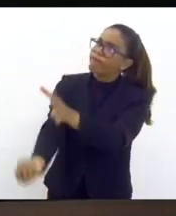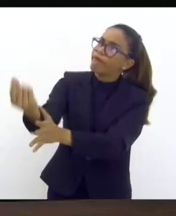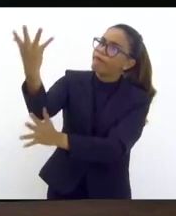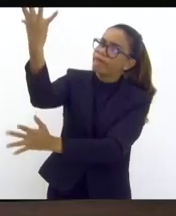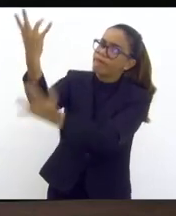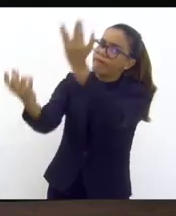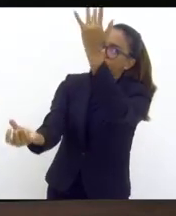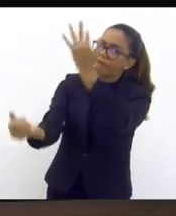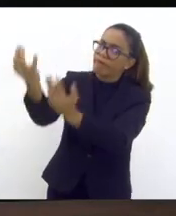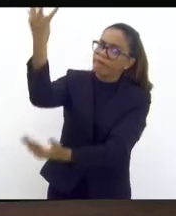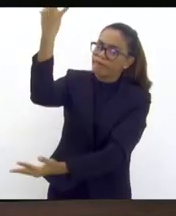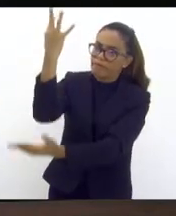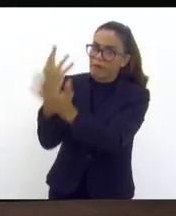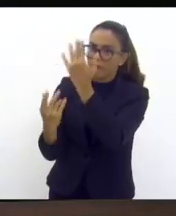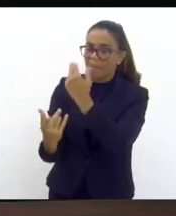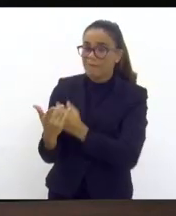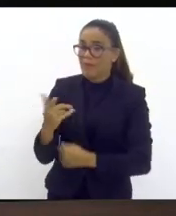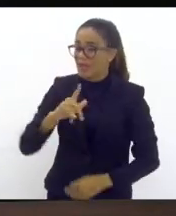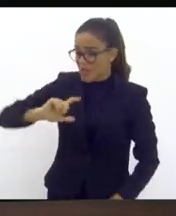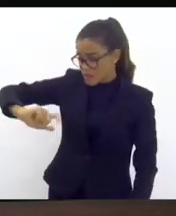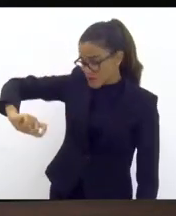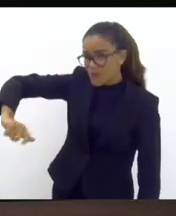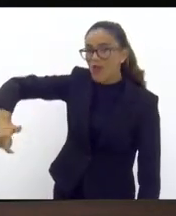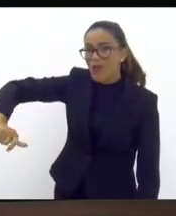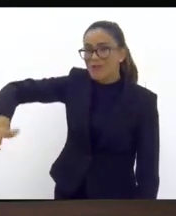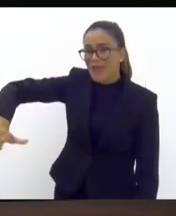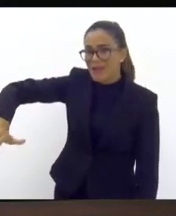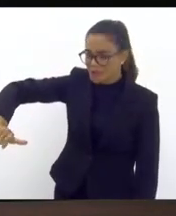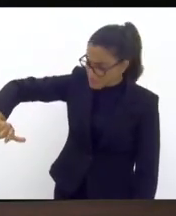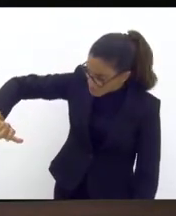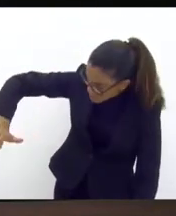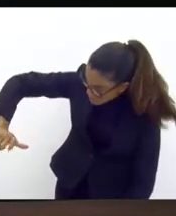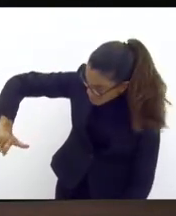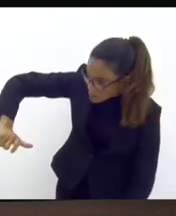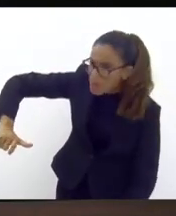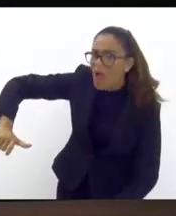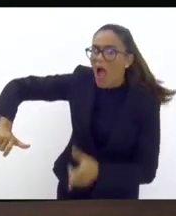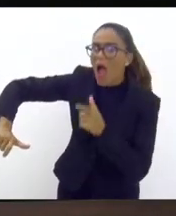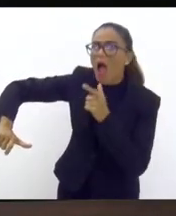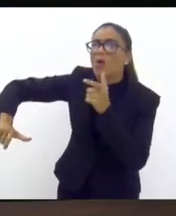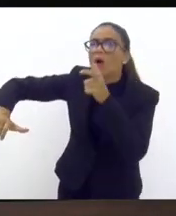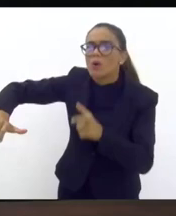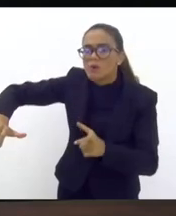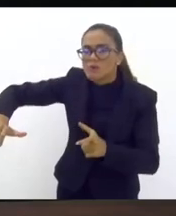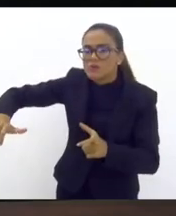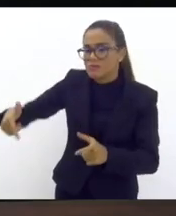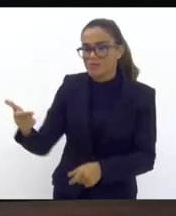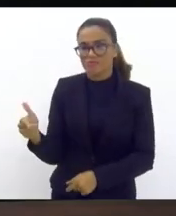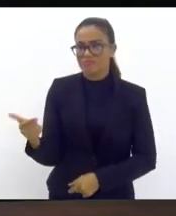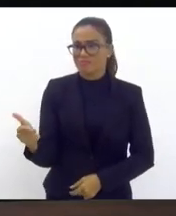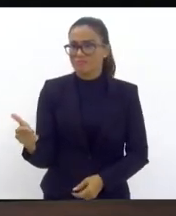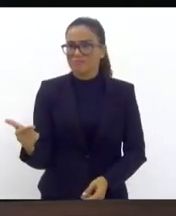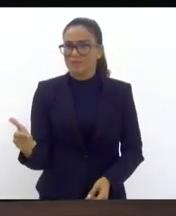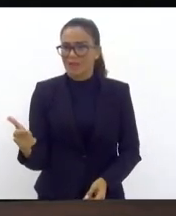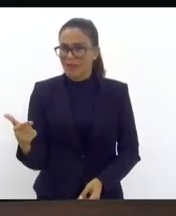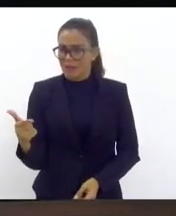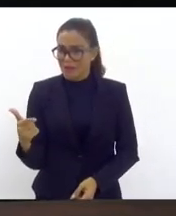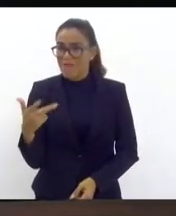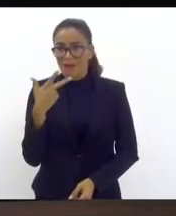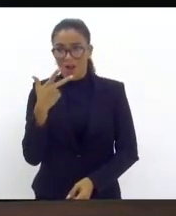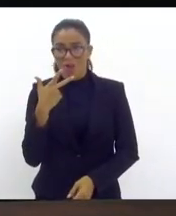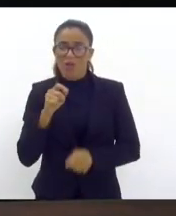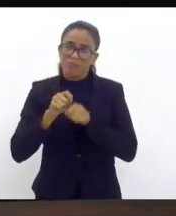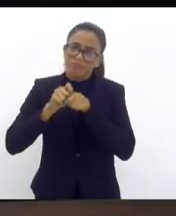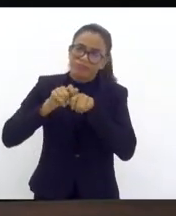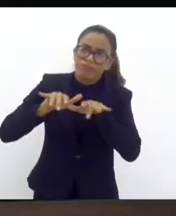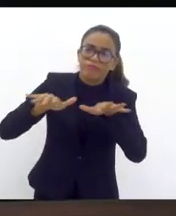que não chega as torneiras que foi Promessa de as águas chegar até as